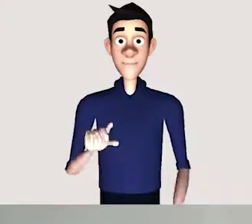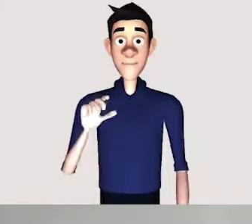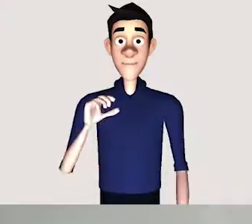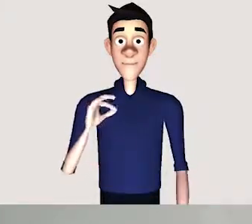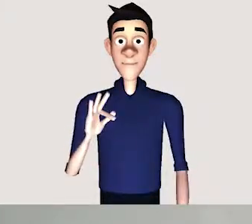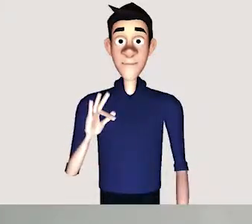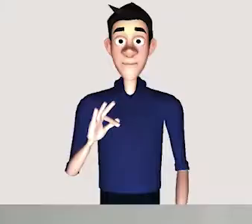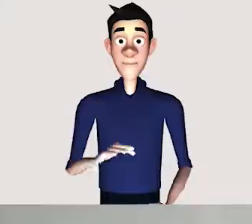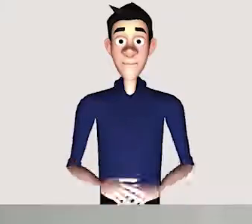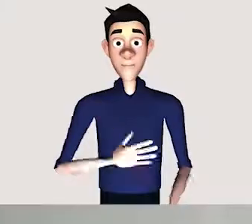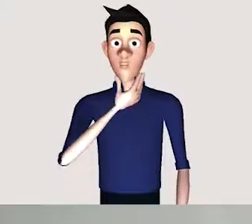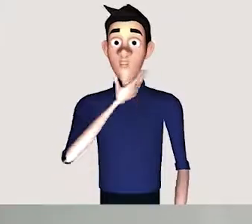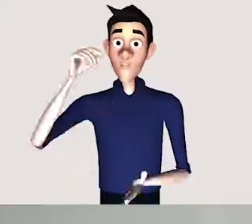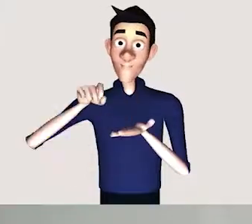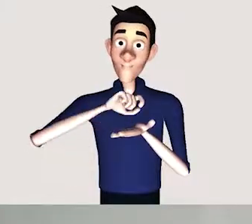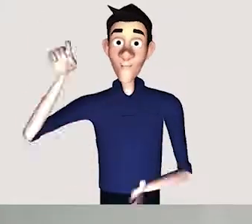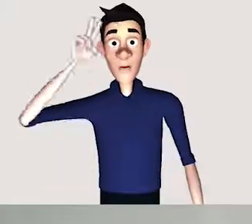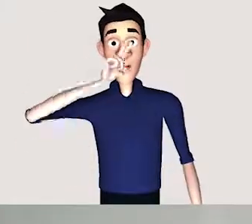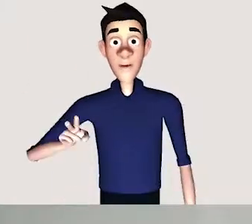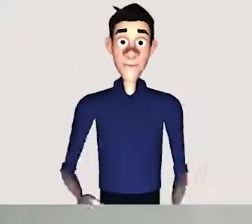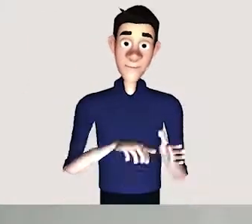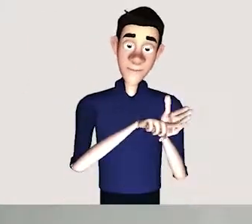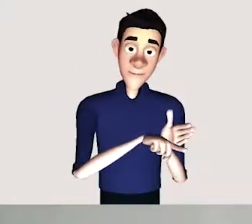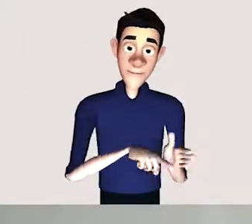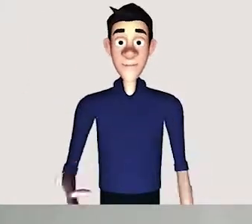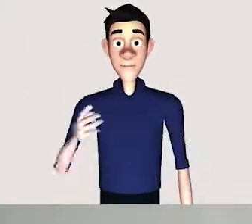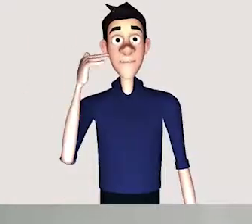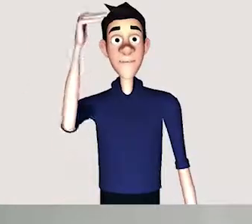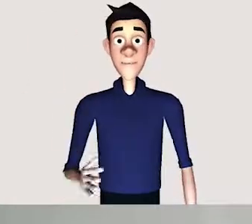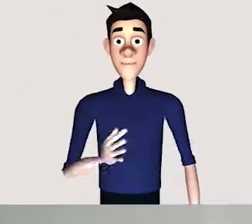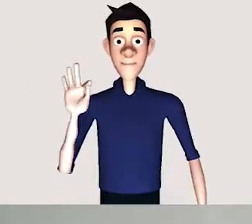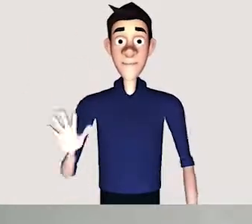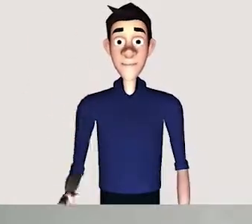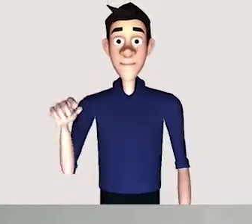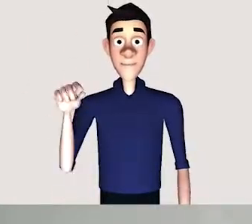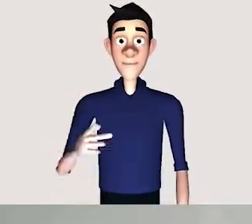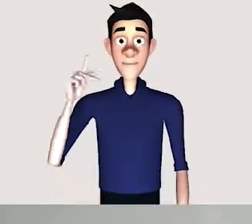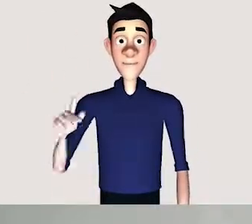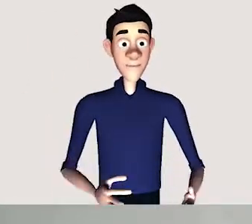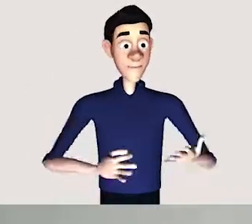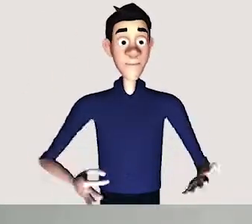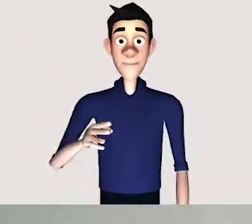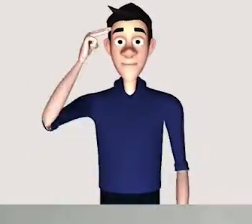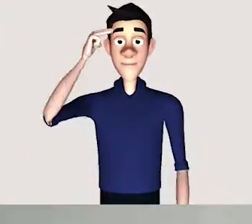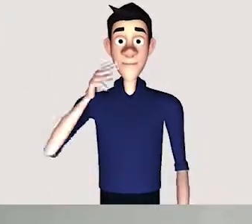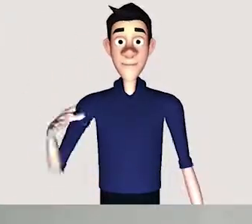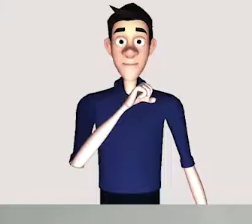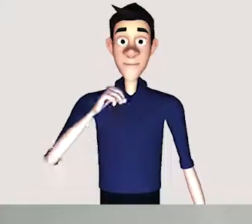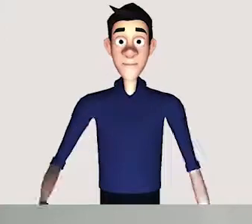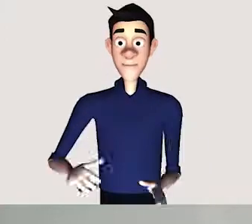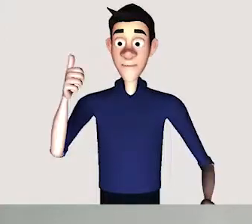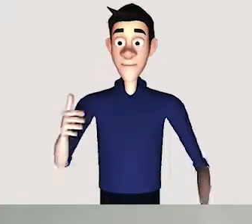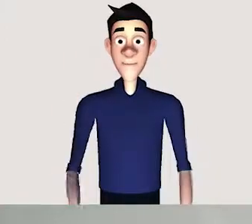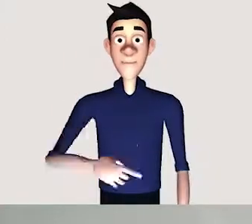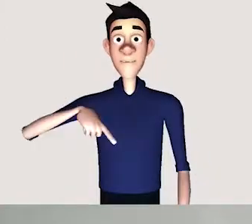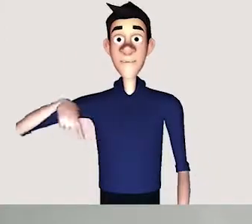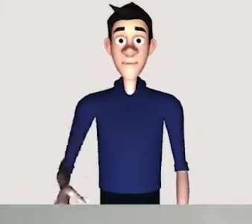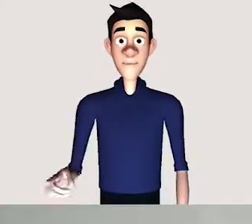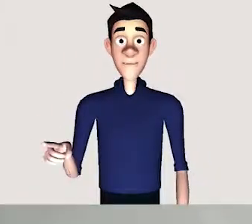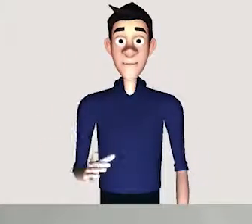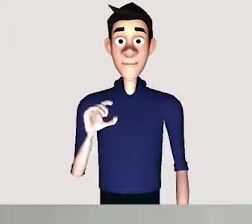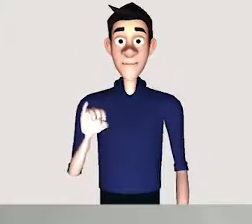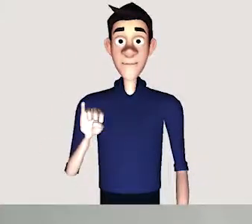Memória, logo nas primeiras linhas, ele diz: memória é um conceito crucial. E ela é um